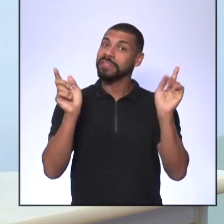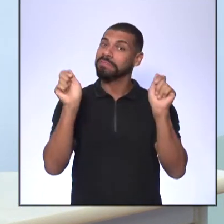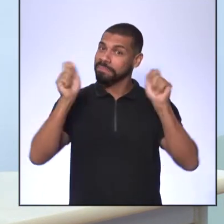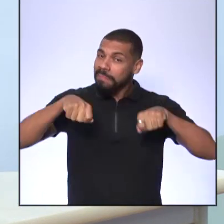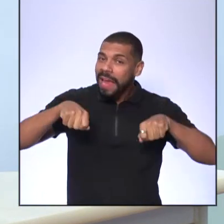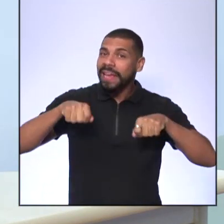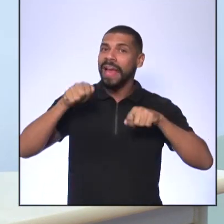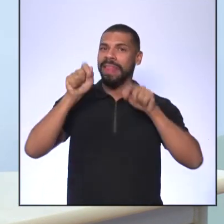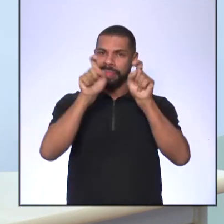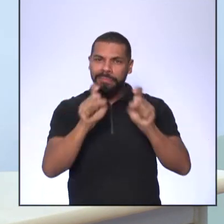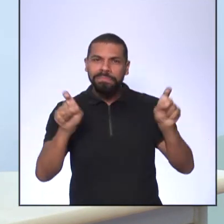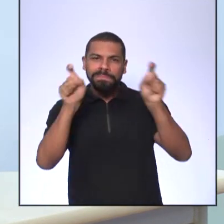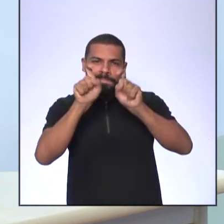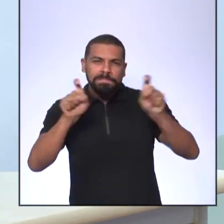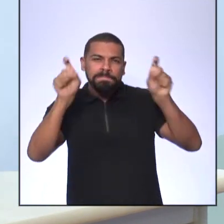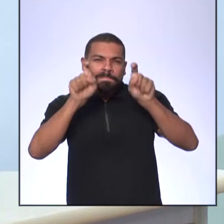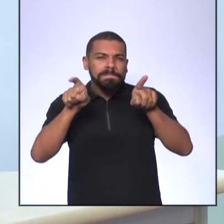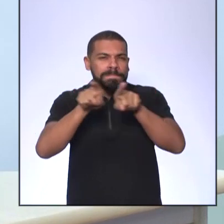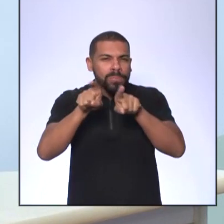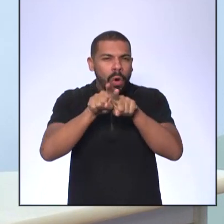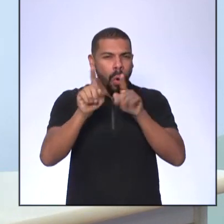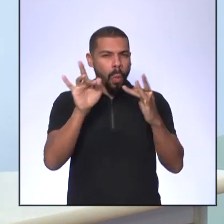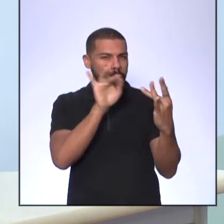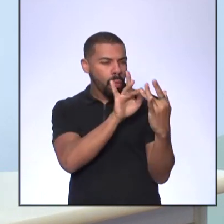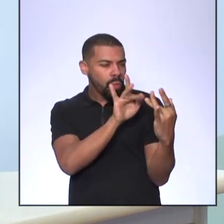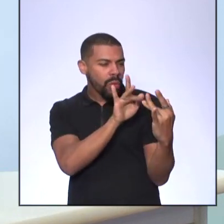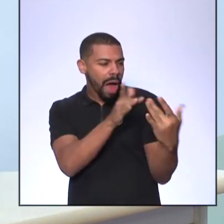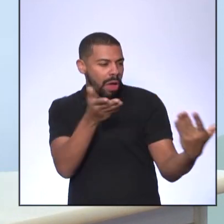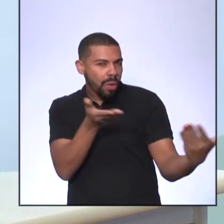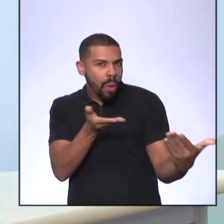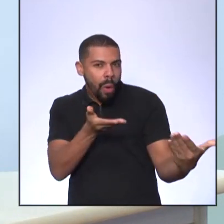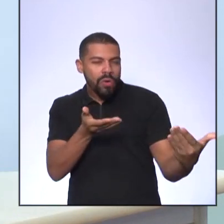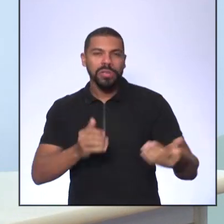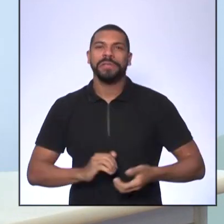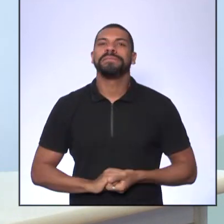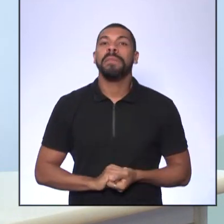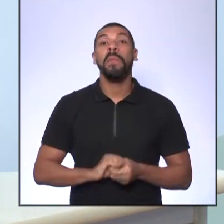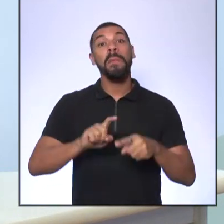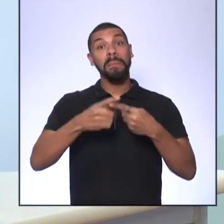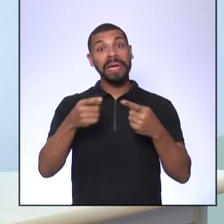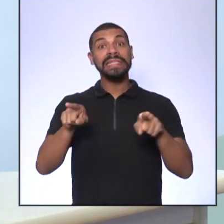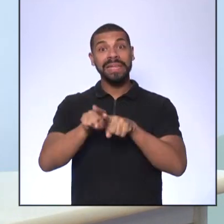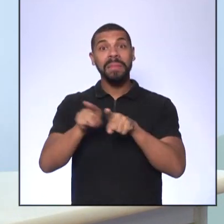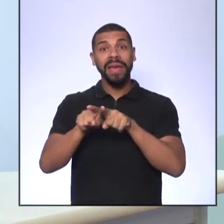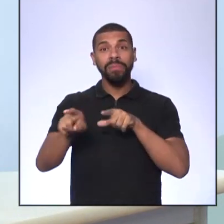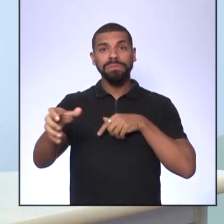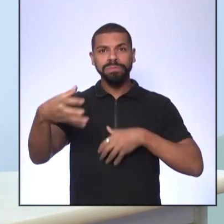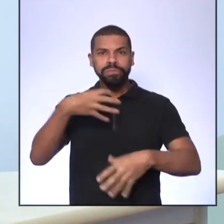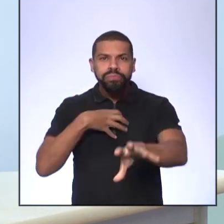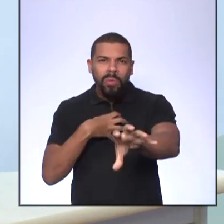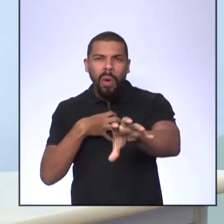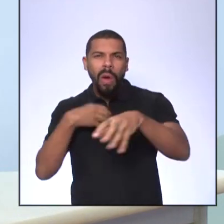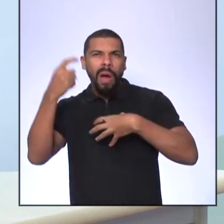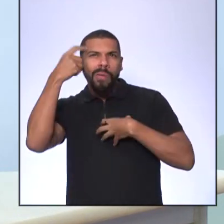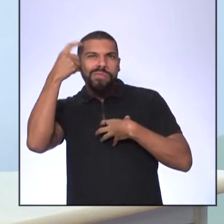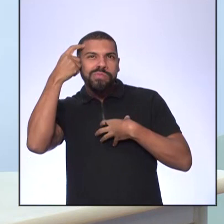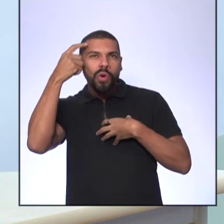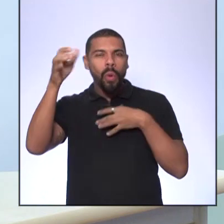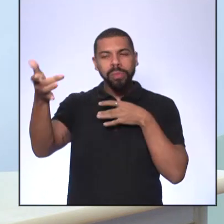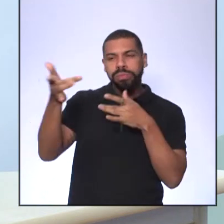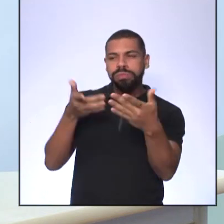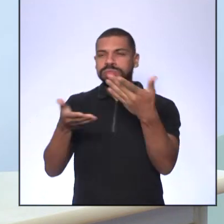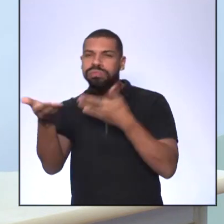a gente estabelecer essa comunicação, esse contato aqui hoje. Mas também muda muito a nossa forma de interagir com